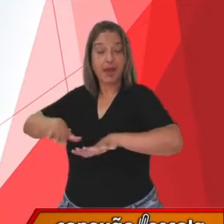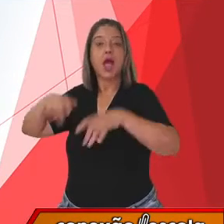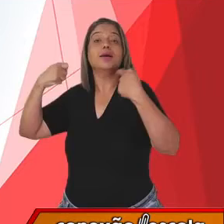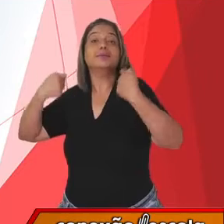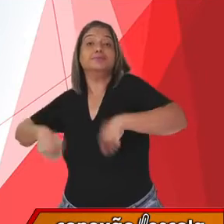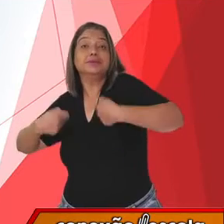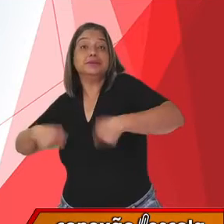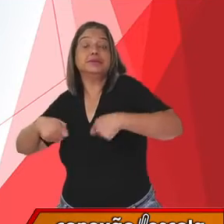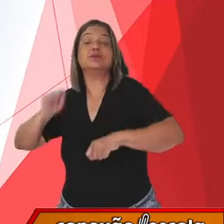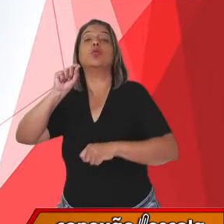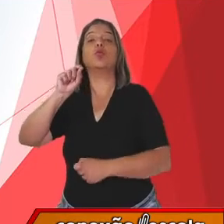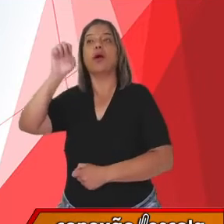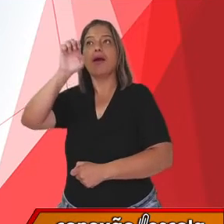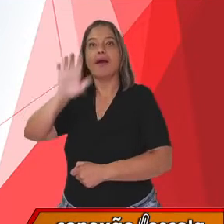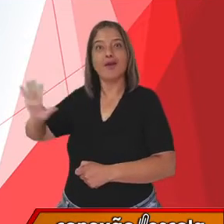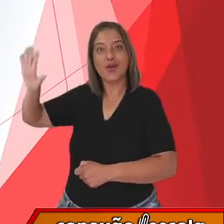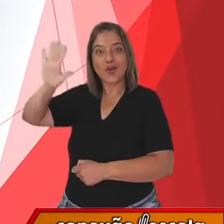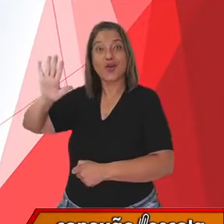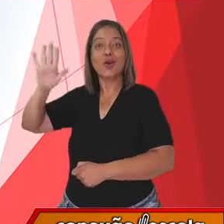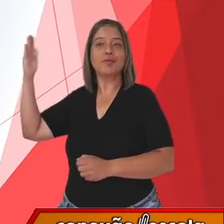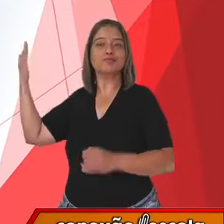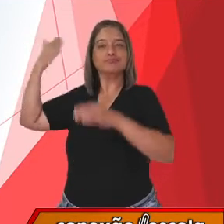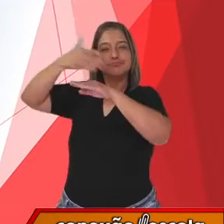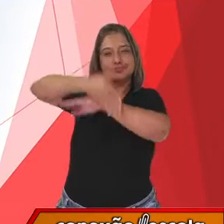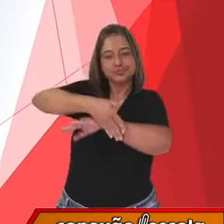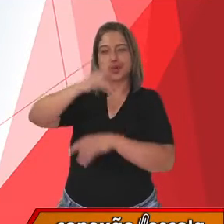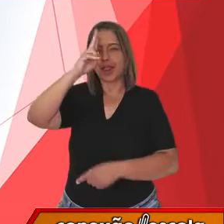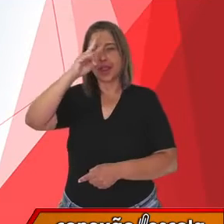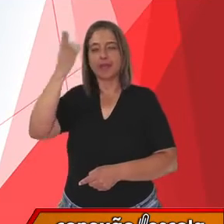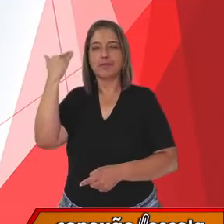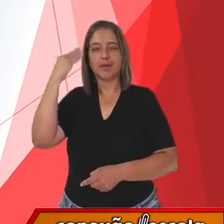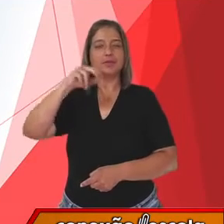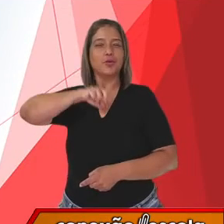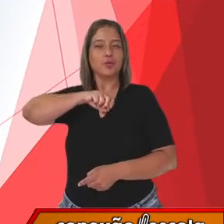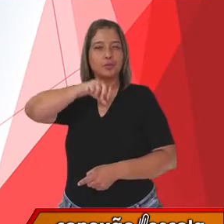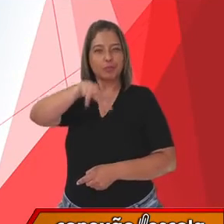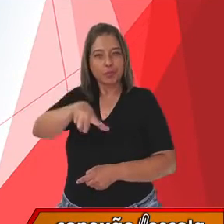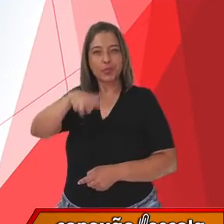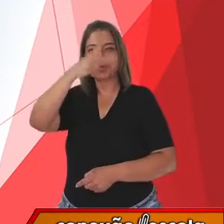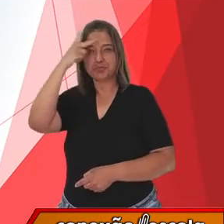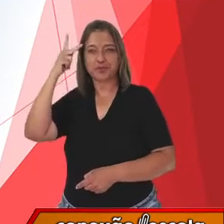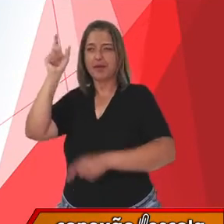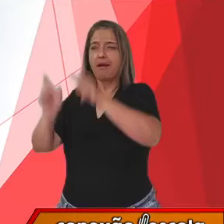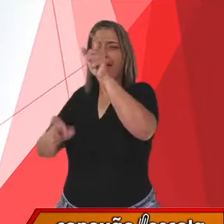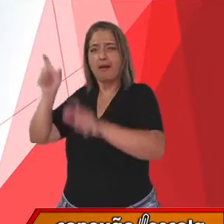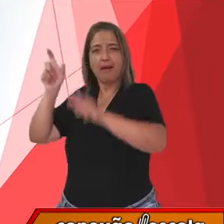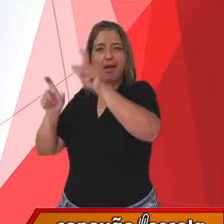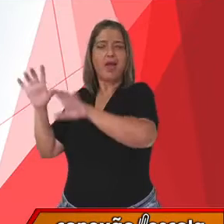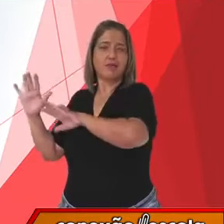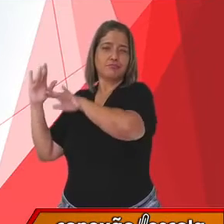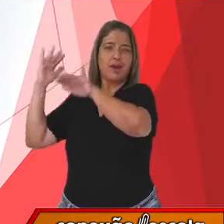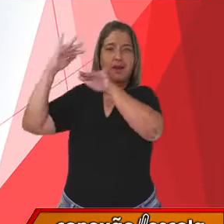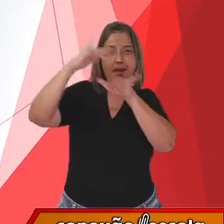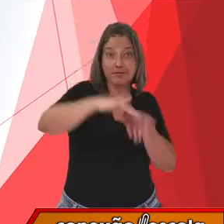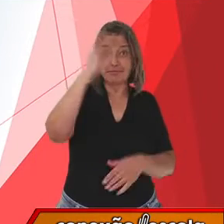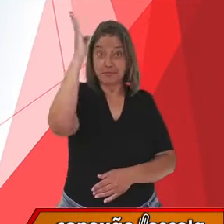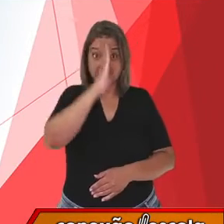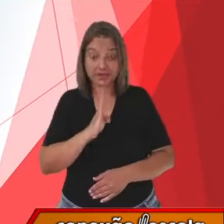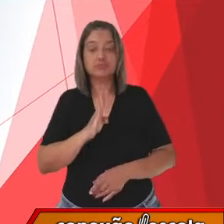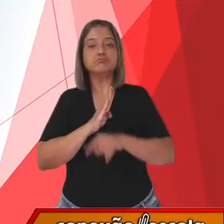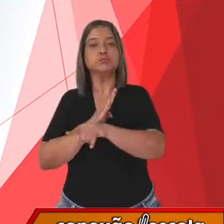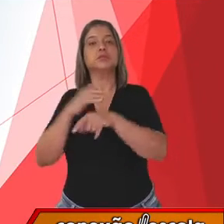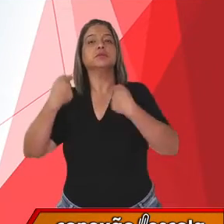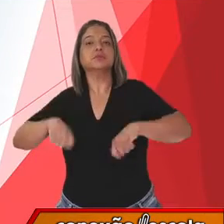necessidade europeia. Lembra dos portugueses que ocuparam o Brasil? Então, eles queriam ampliar suas